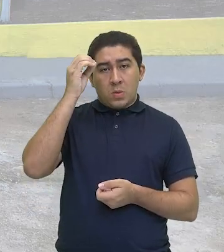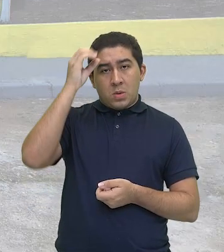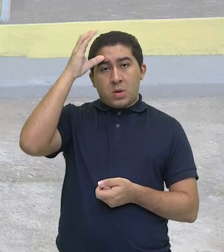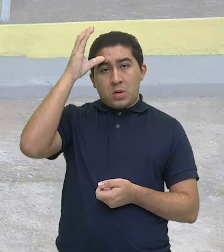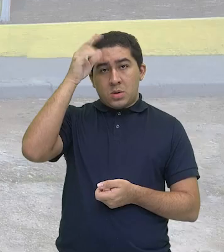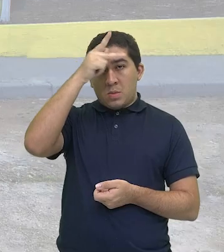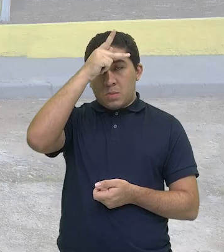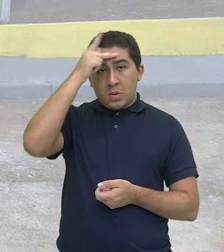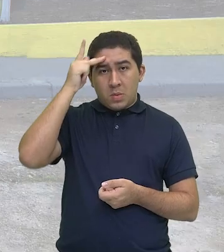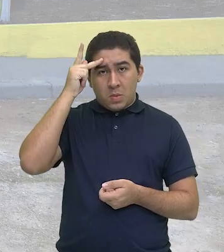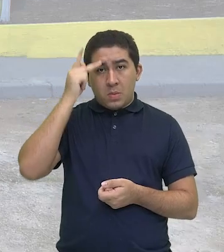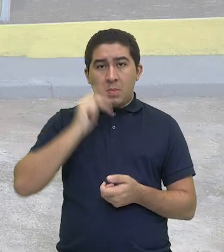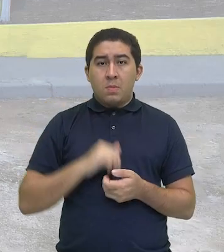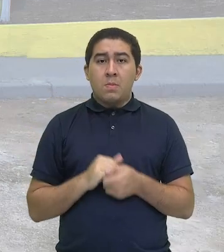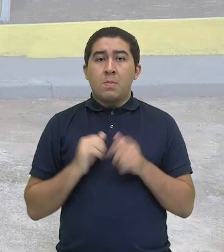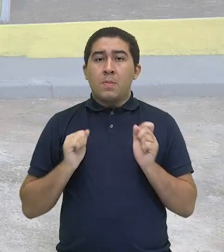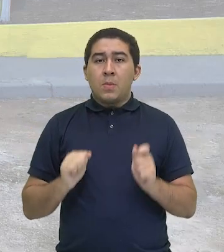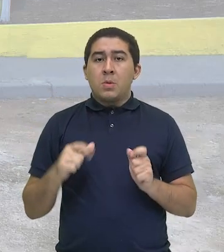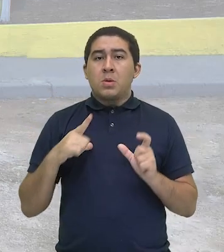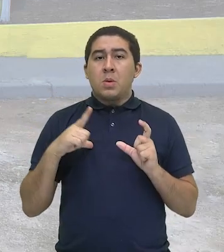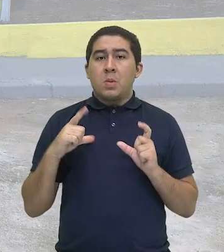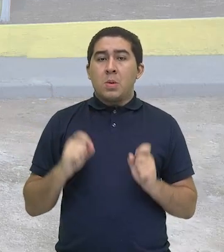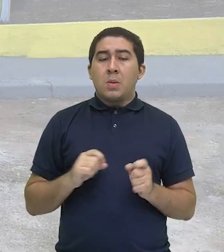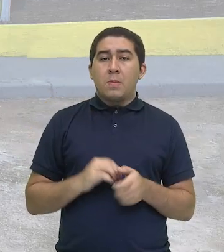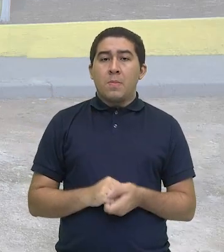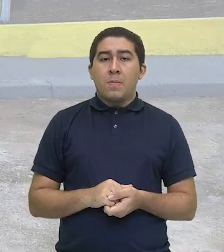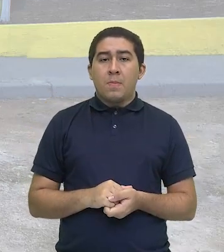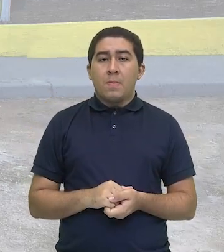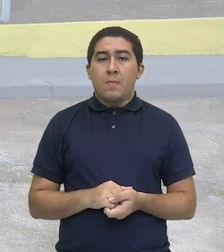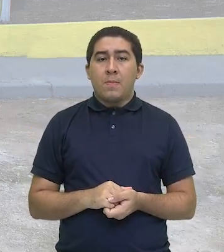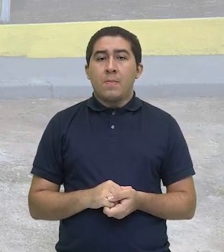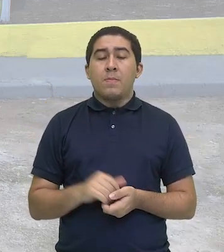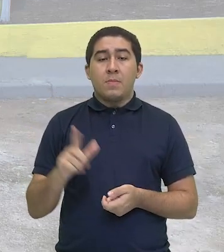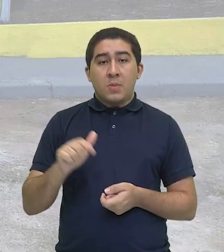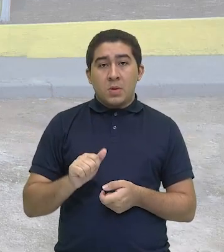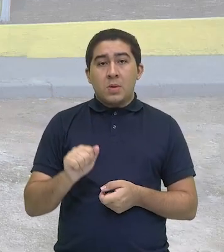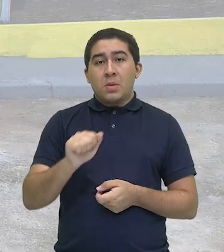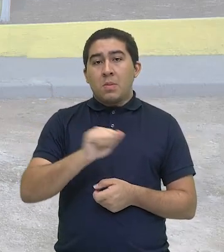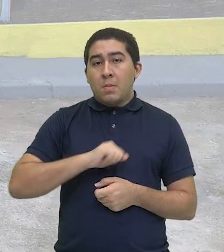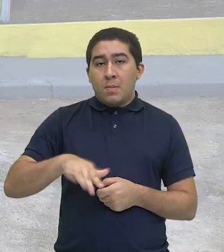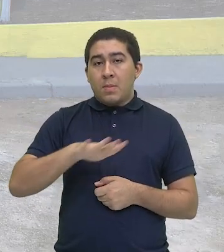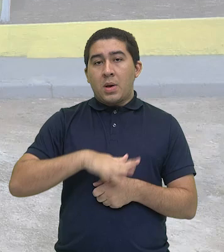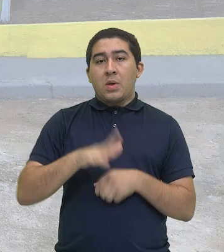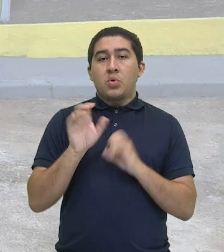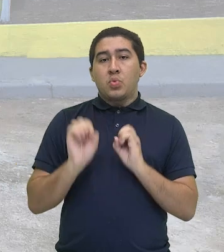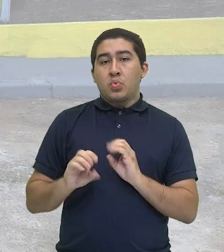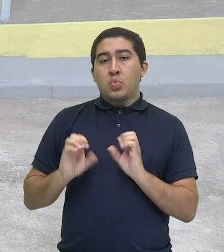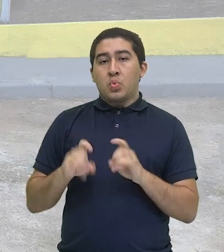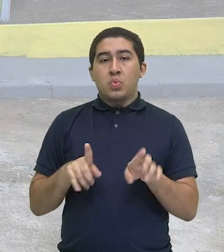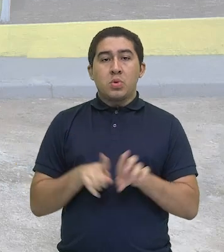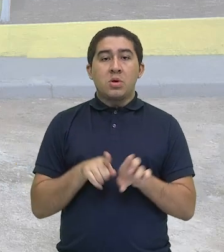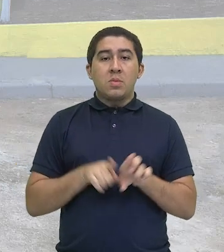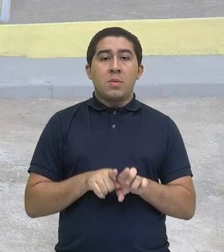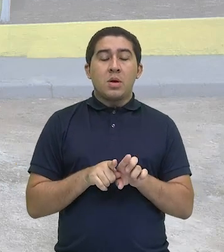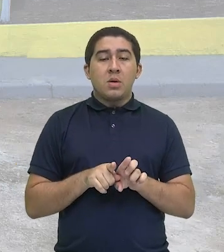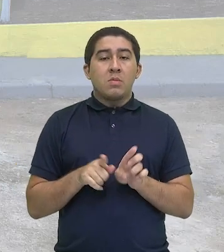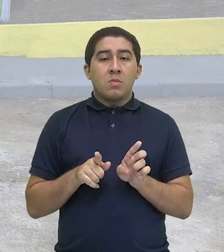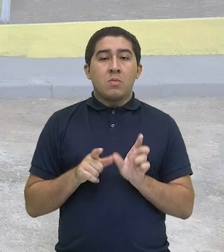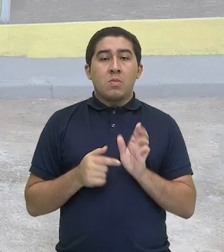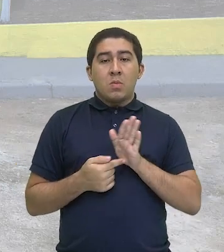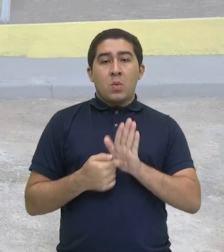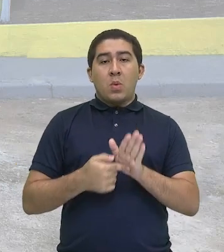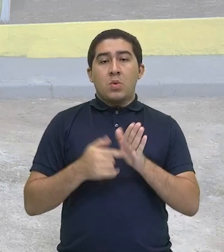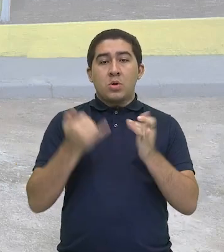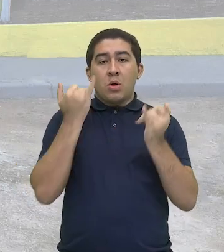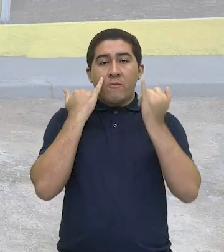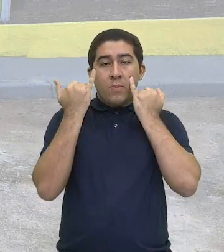ela pode ser esse caminho, né, que educa e diz, né, dá